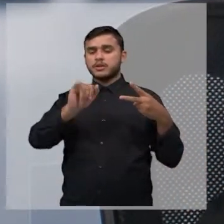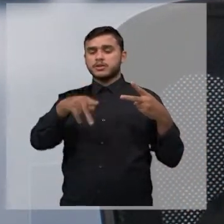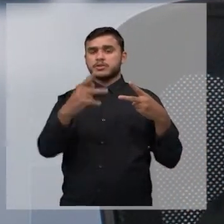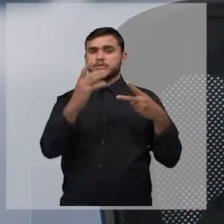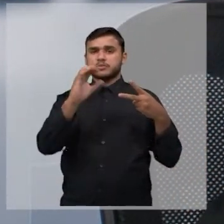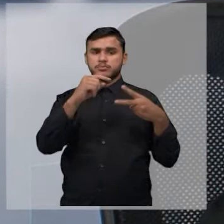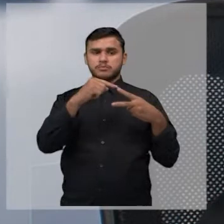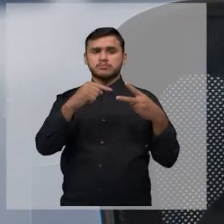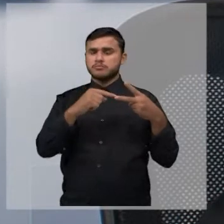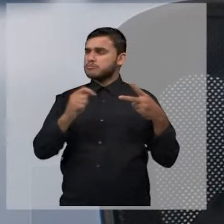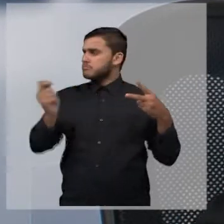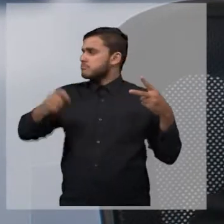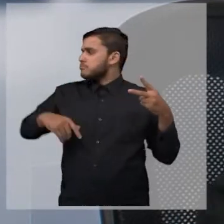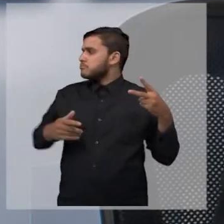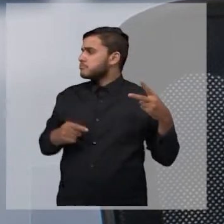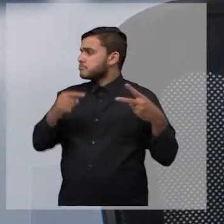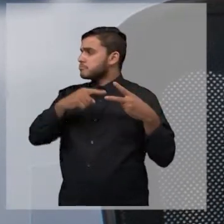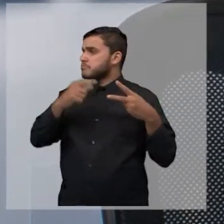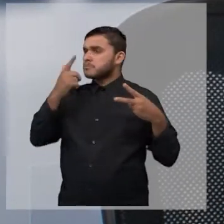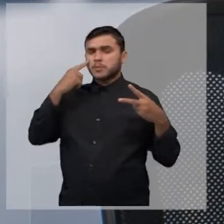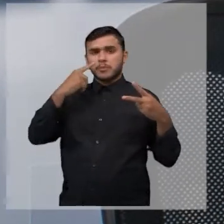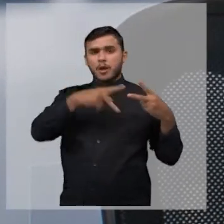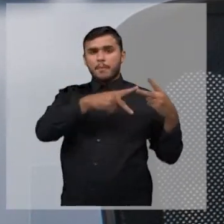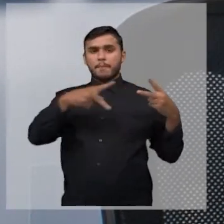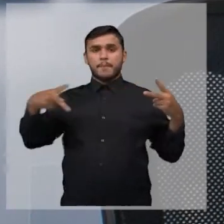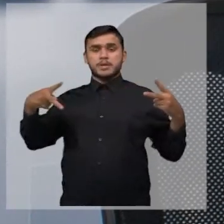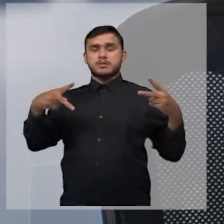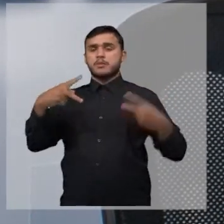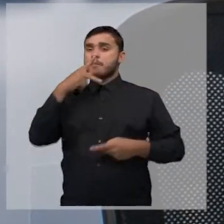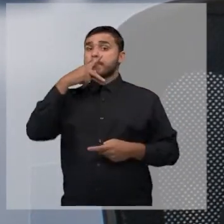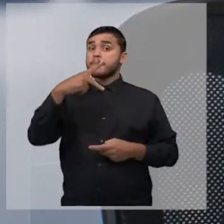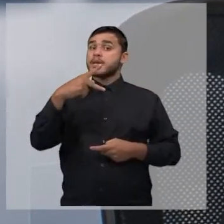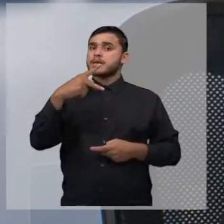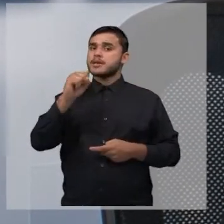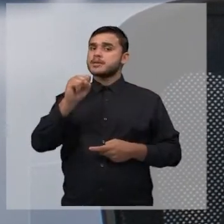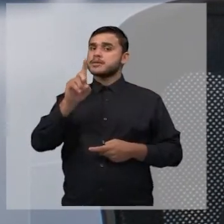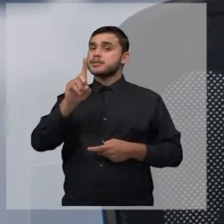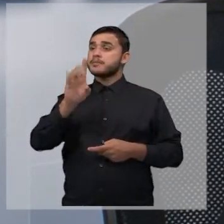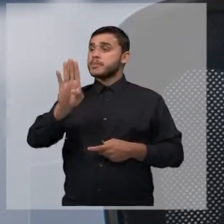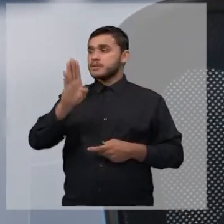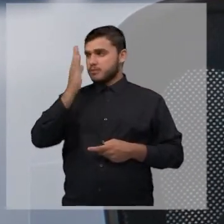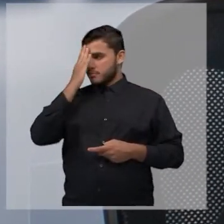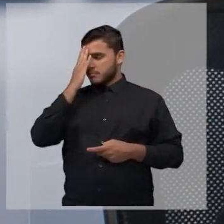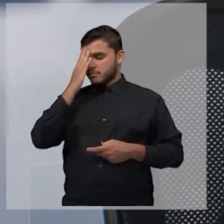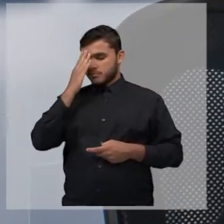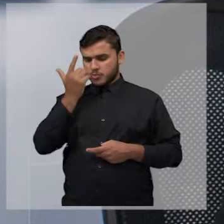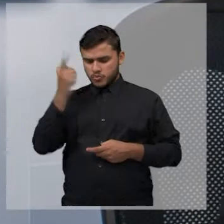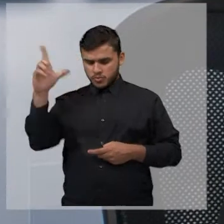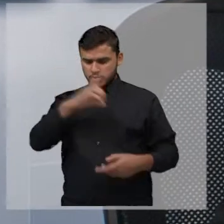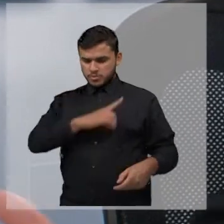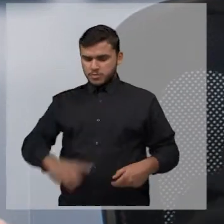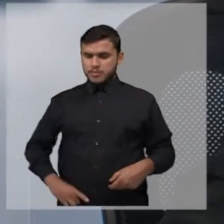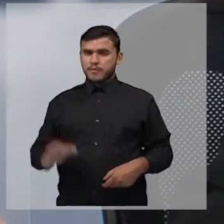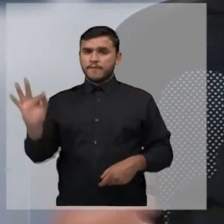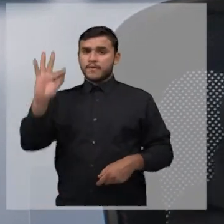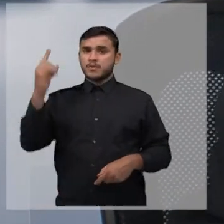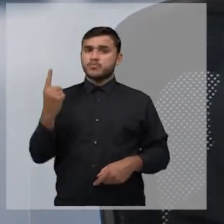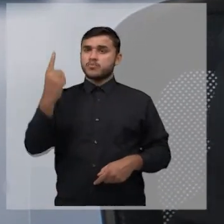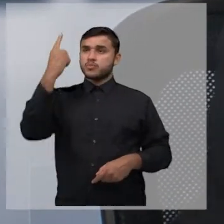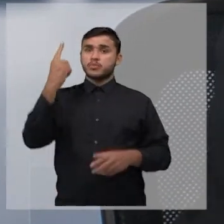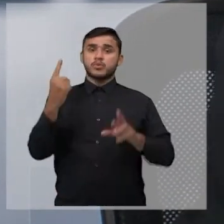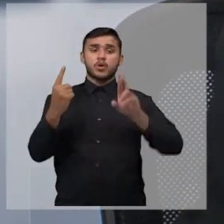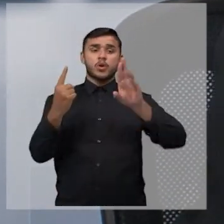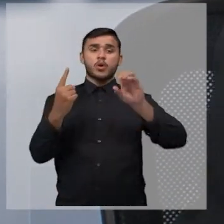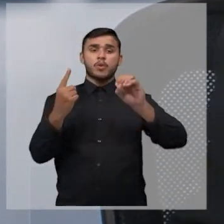minha avaliação, com mais condições de assumir a presidência do PSDB. Você tem, do outro lado, o único deputado federal do partido, que é